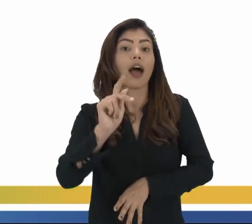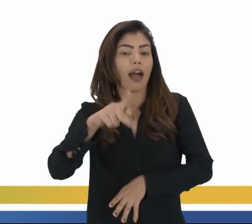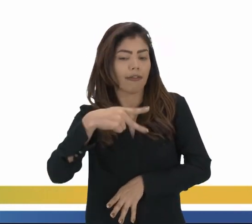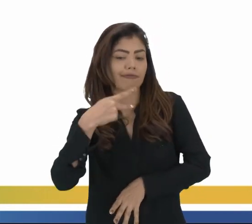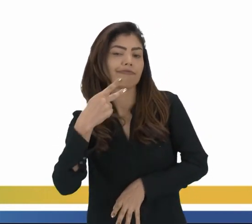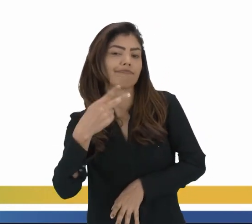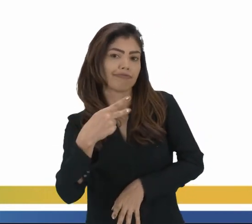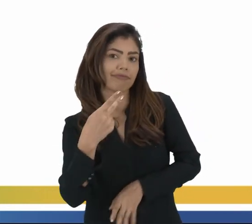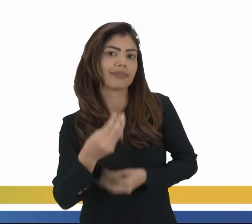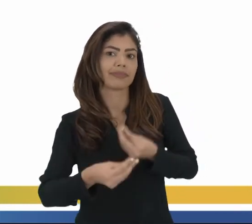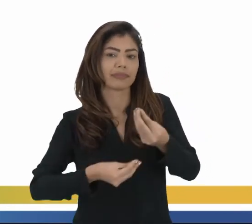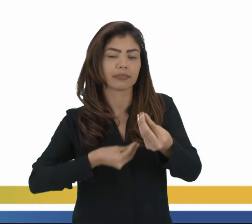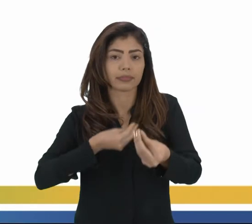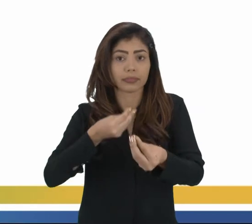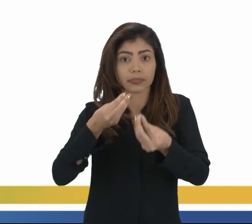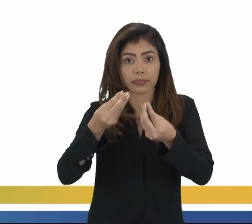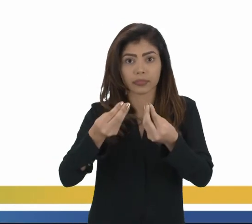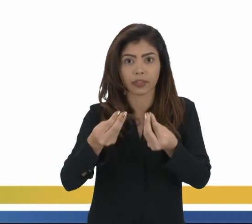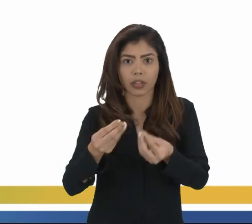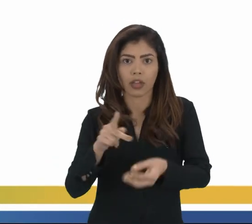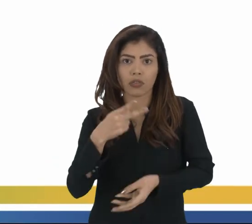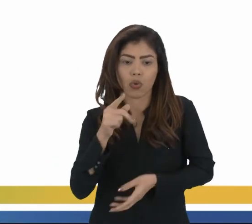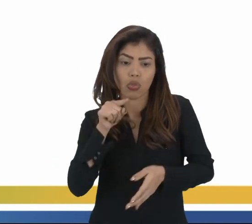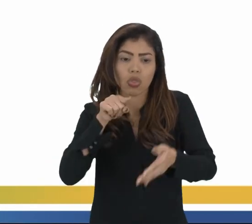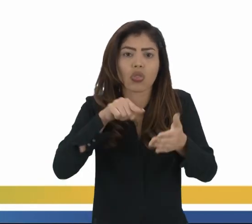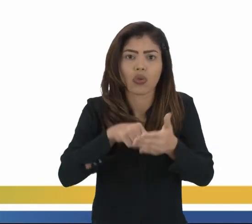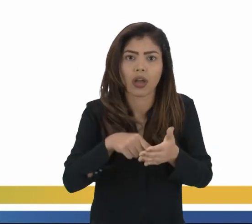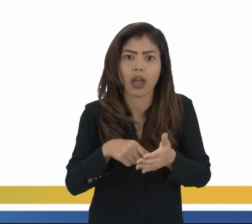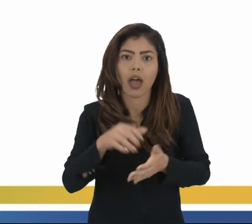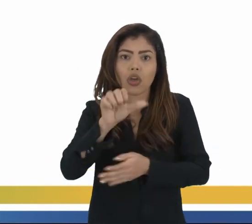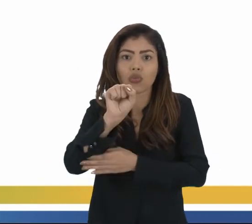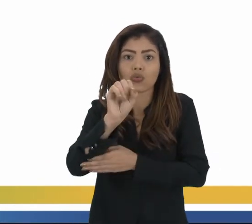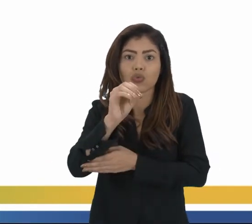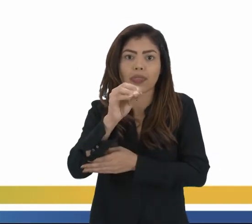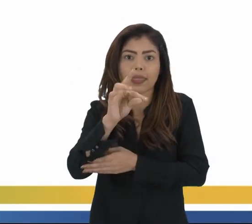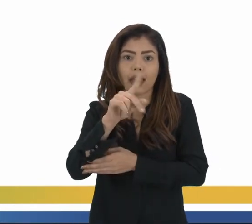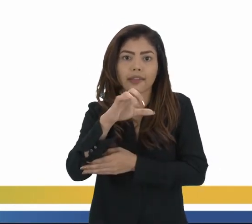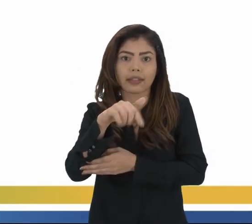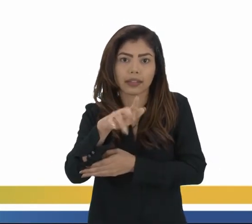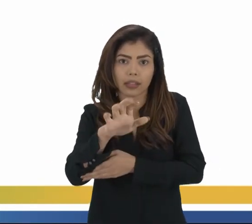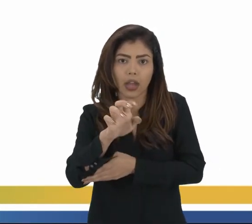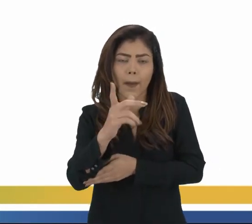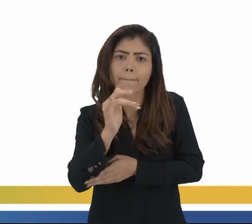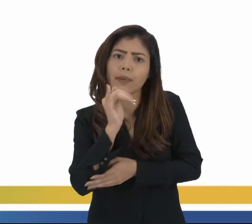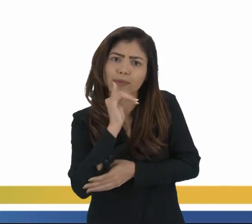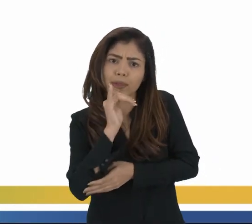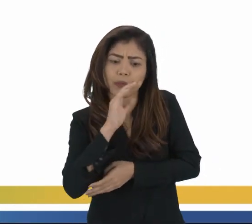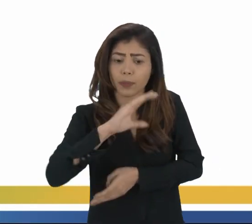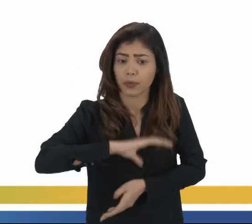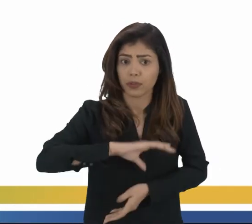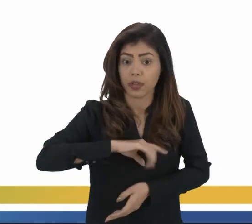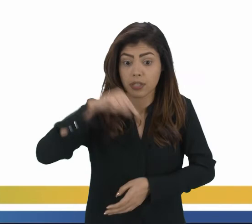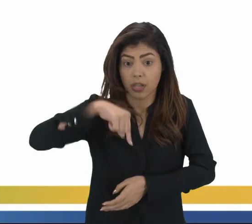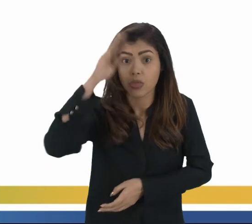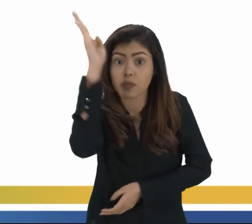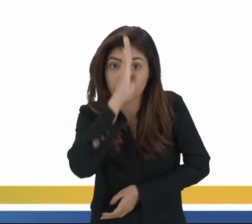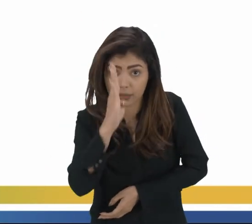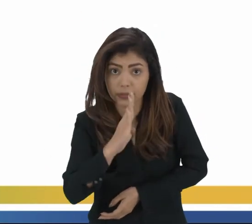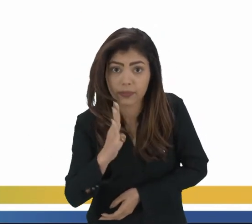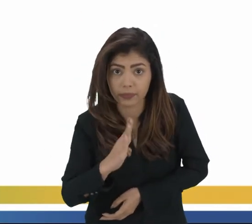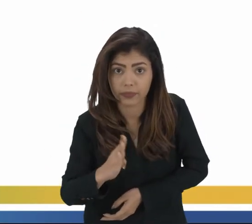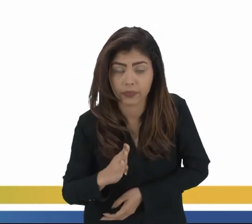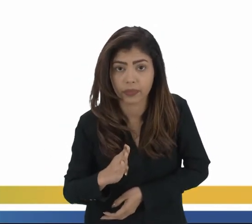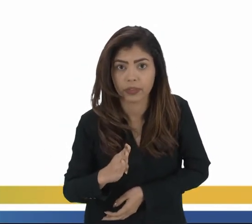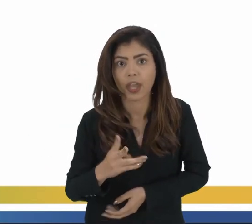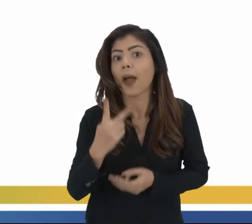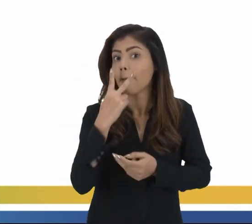pronúncia, de entonação, de sotaques. Por exemplo, o português que é falado no Brasil